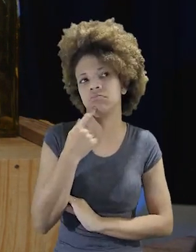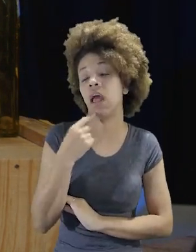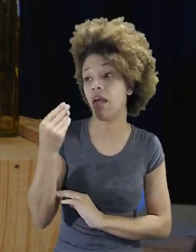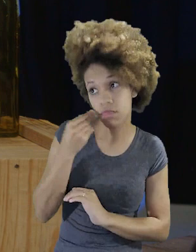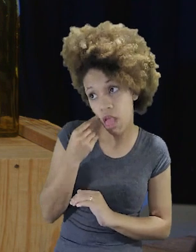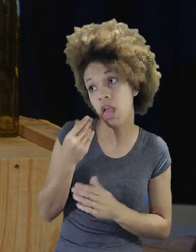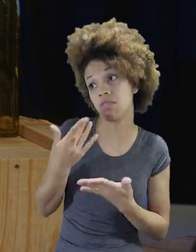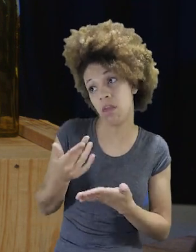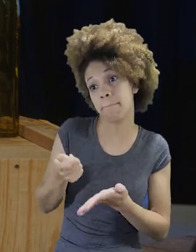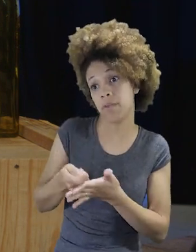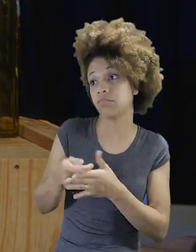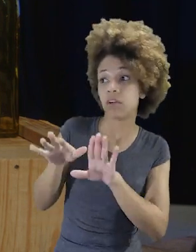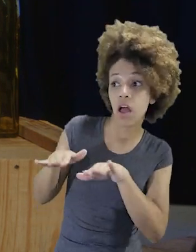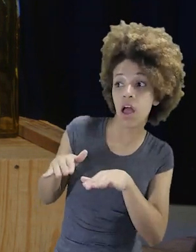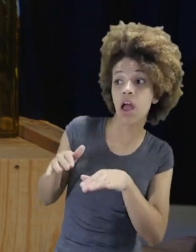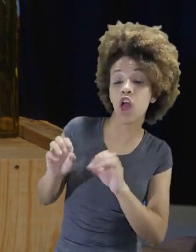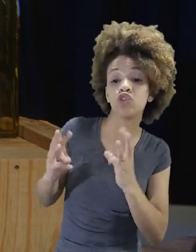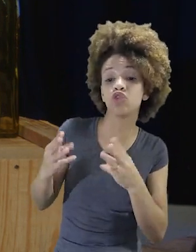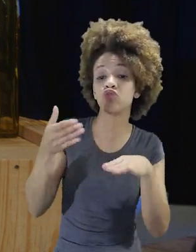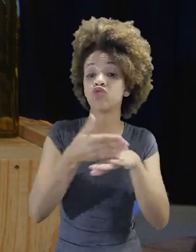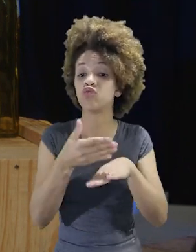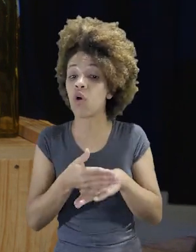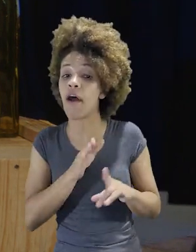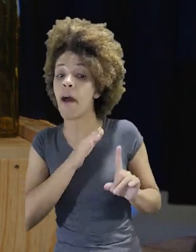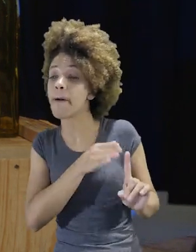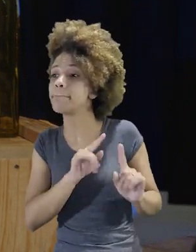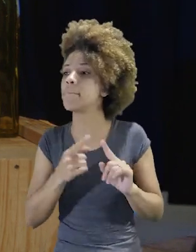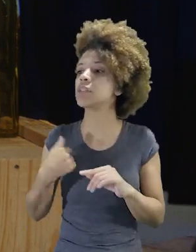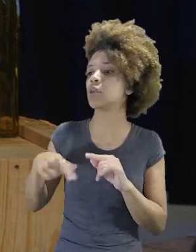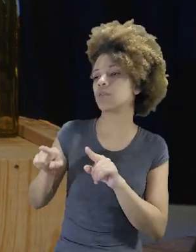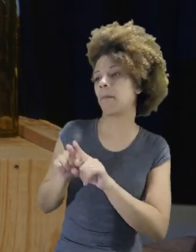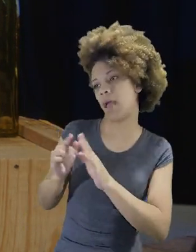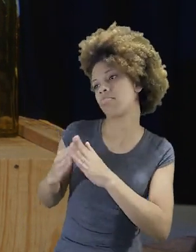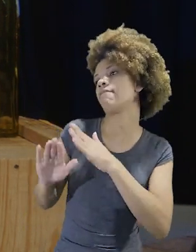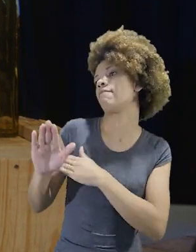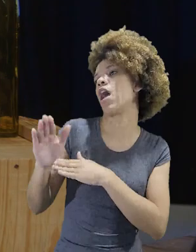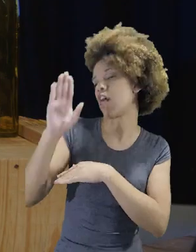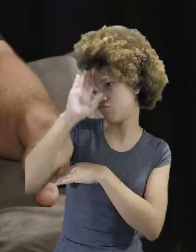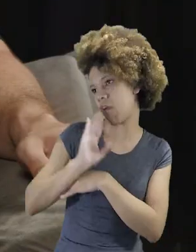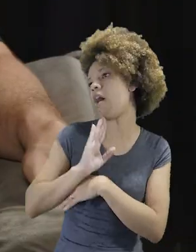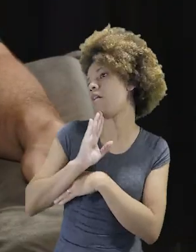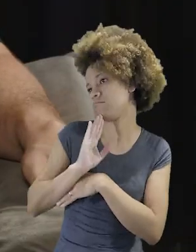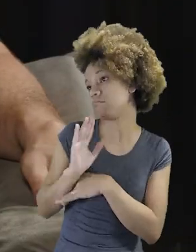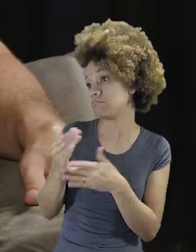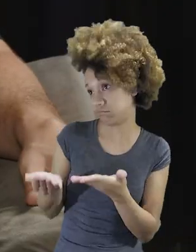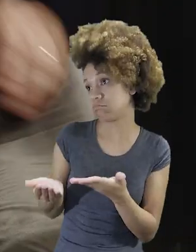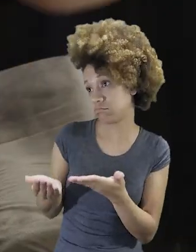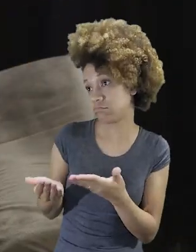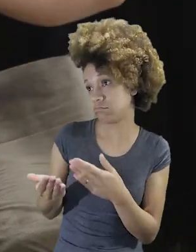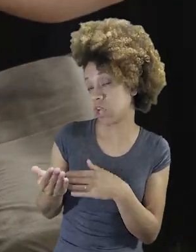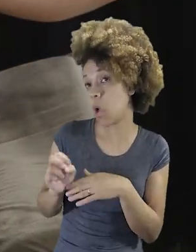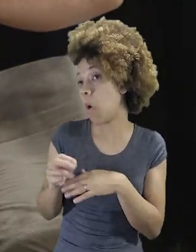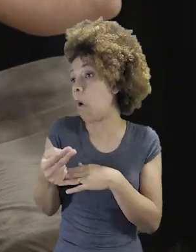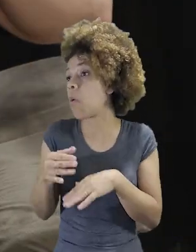mais mas eu venho aqui também tocar na favela de graça faz mas tem uma parada é